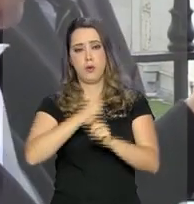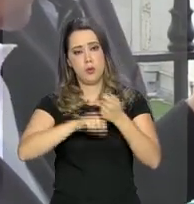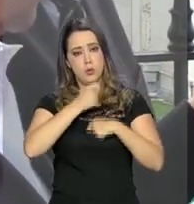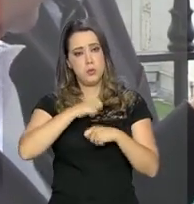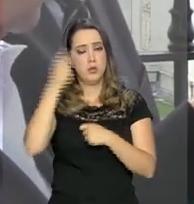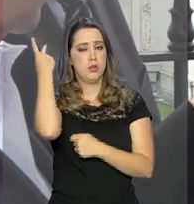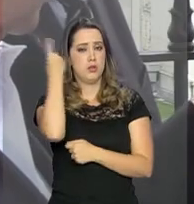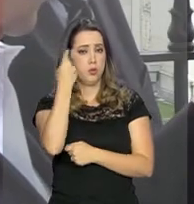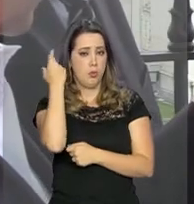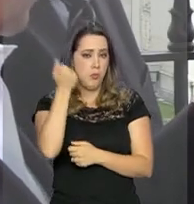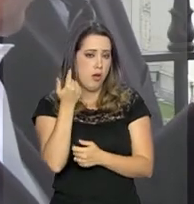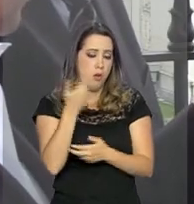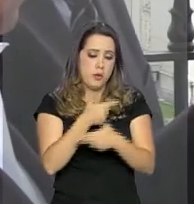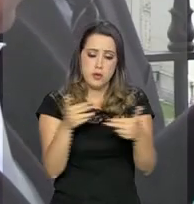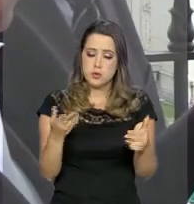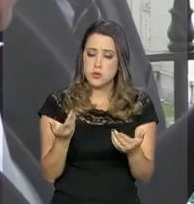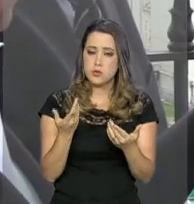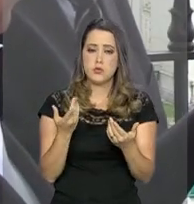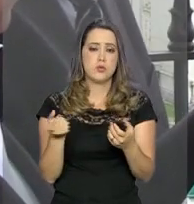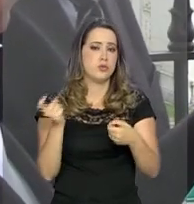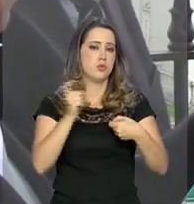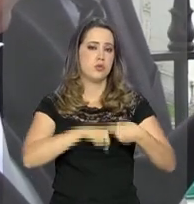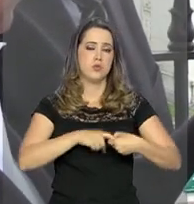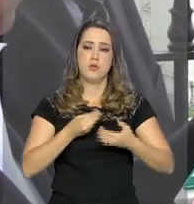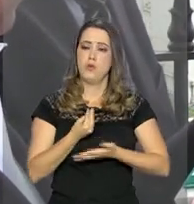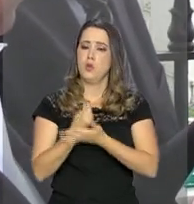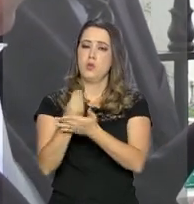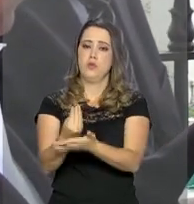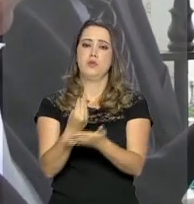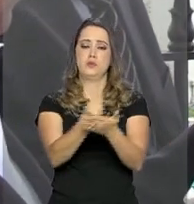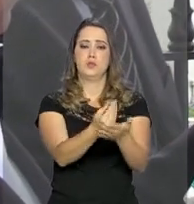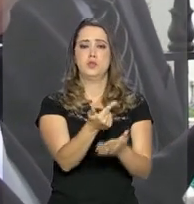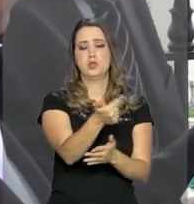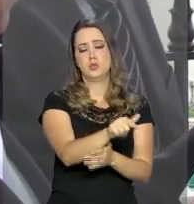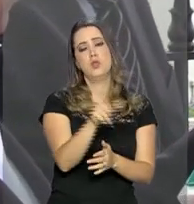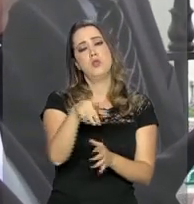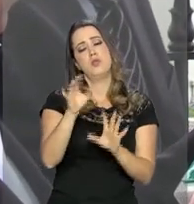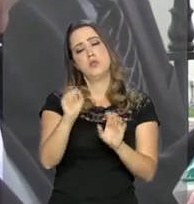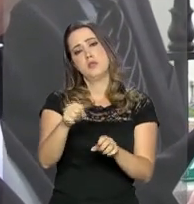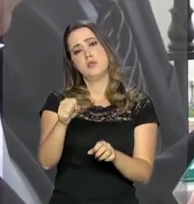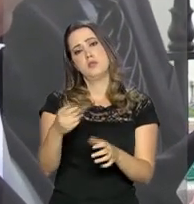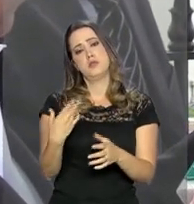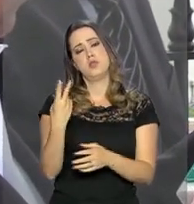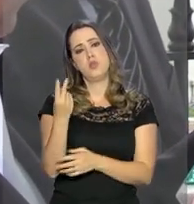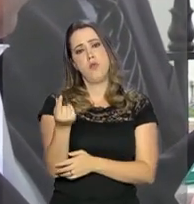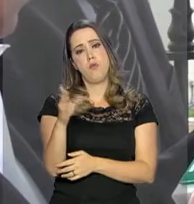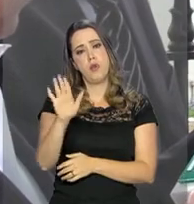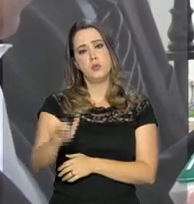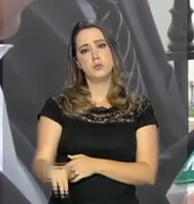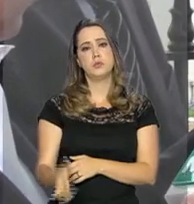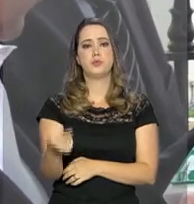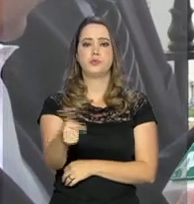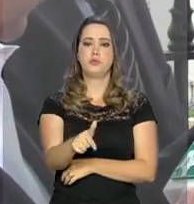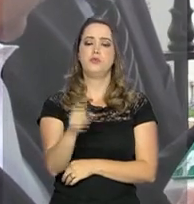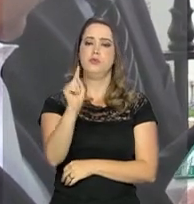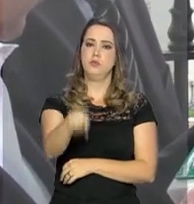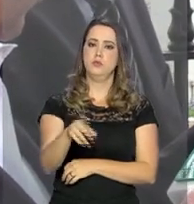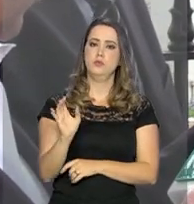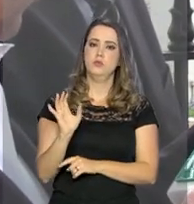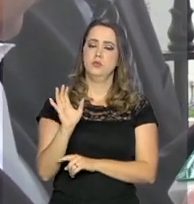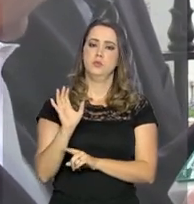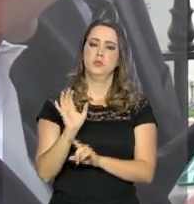e os produtos sendo disponibilizados novamente, é evidente que os preços voltam a baixar. Então, esse é um